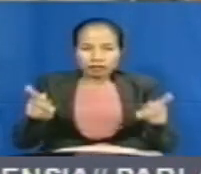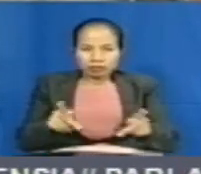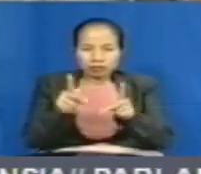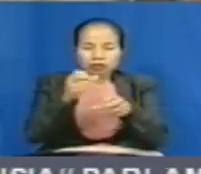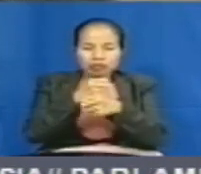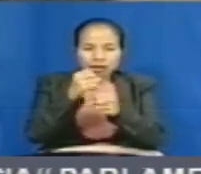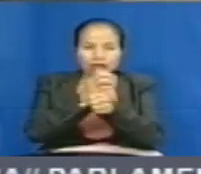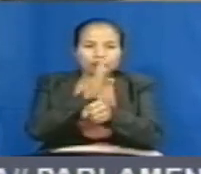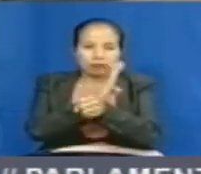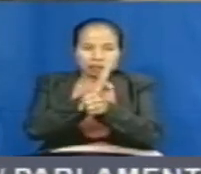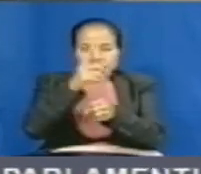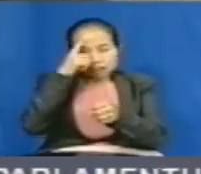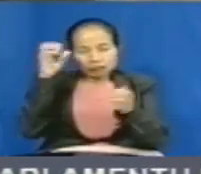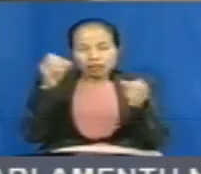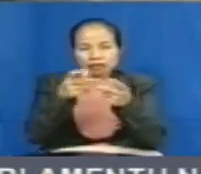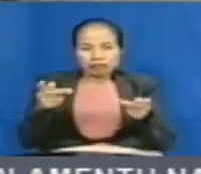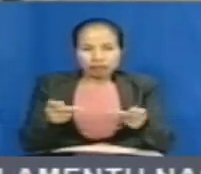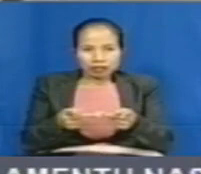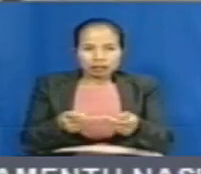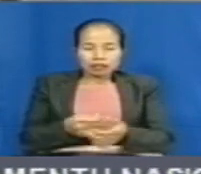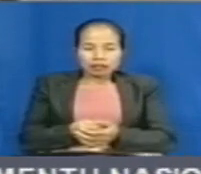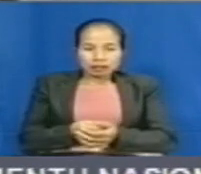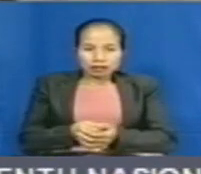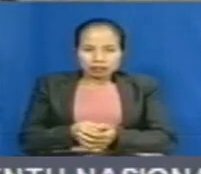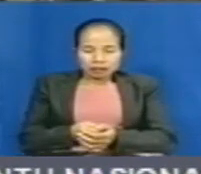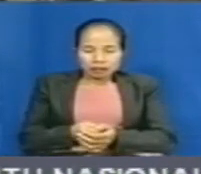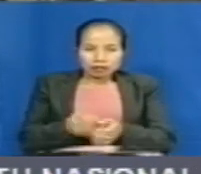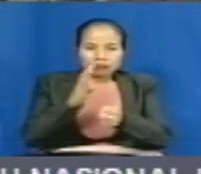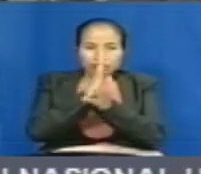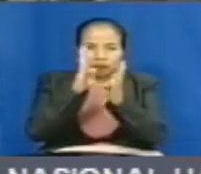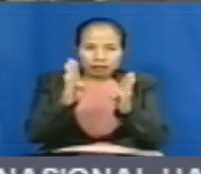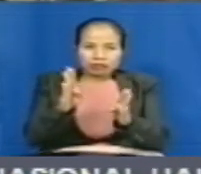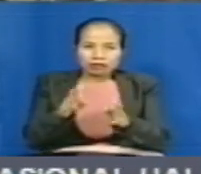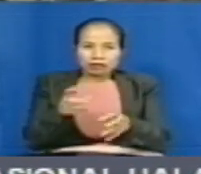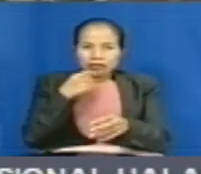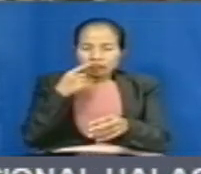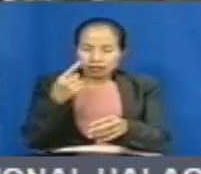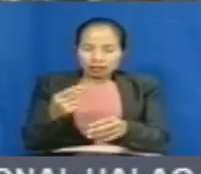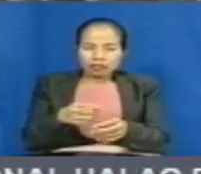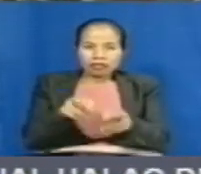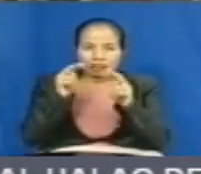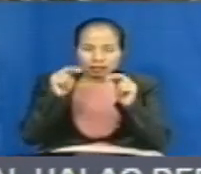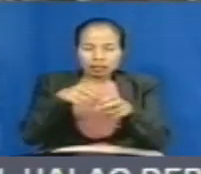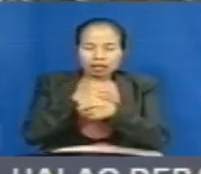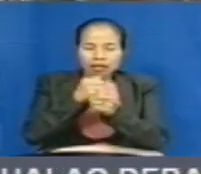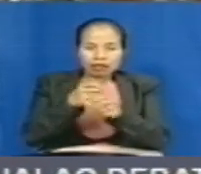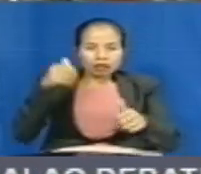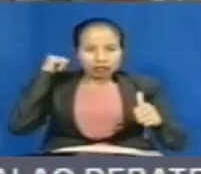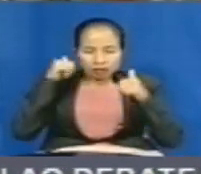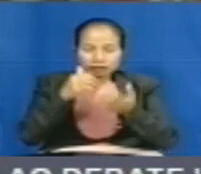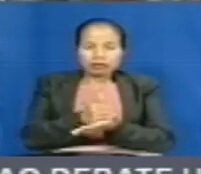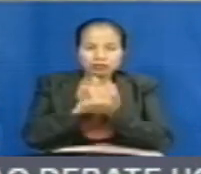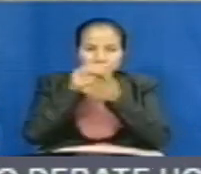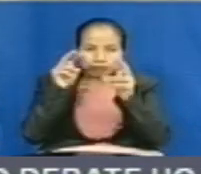negócio, também lá ia fato em próprio. Vendedor Augusto Menezes Sateten, obrigado pela atividade nejo de sustenta